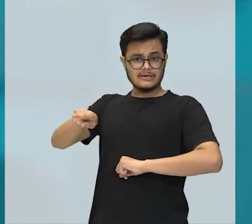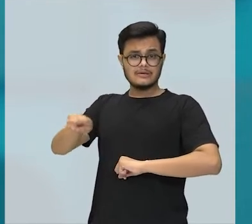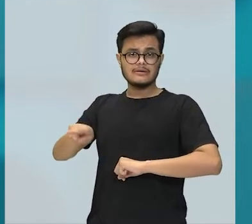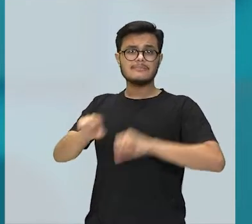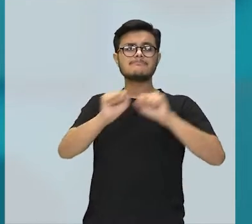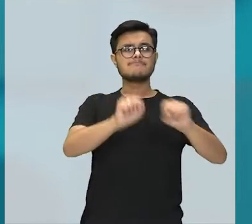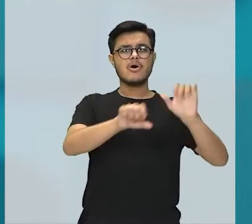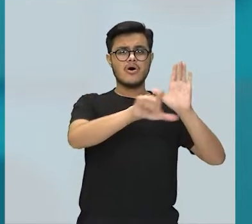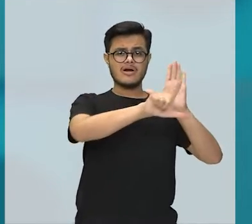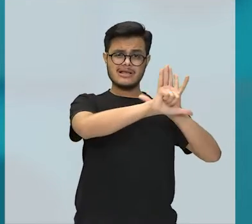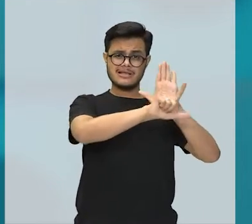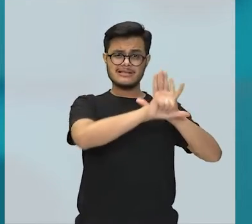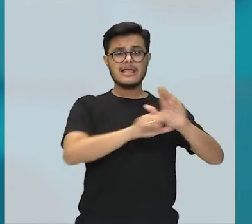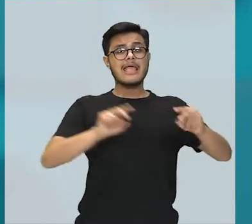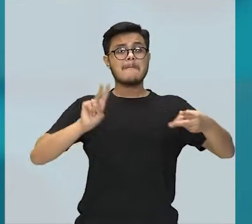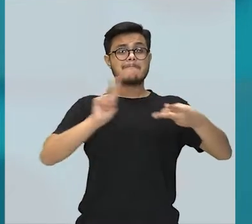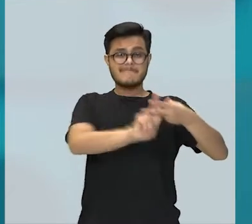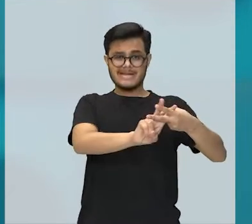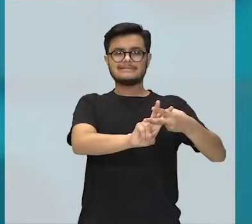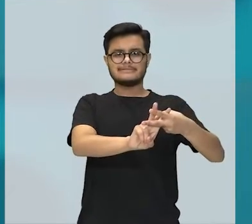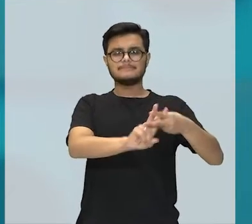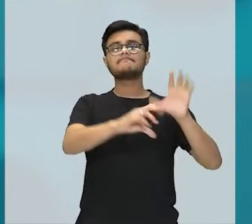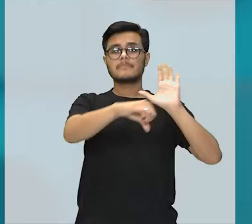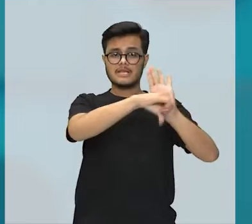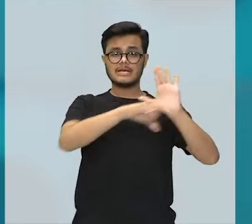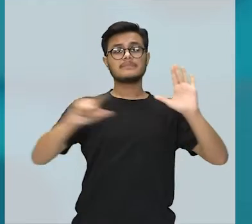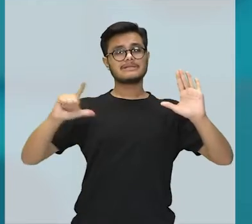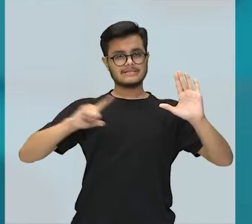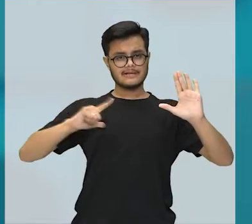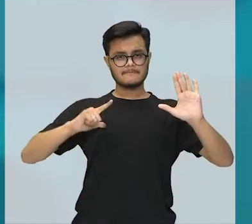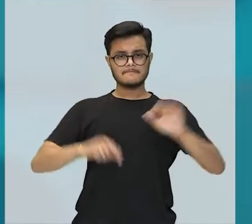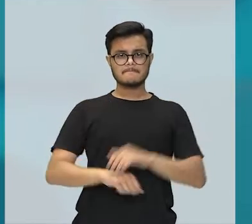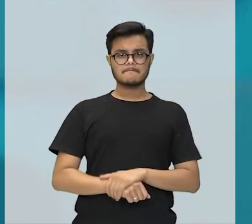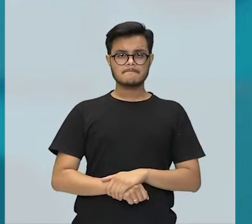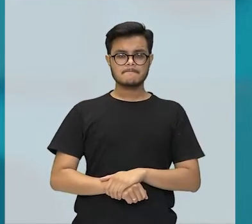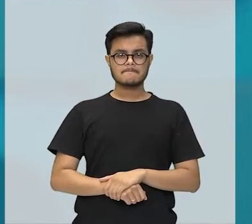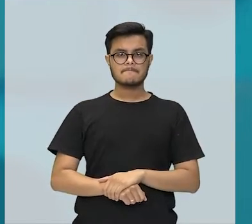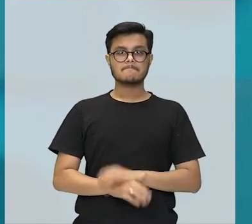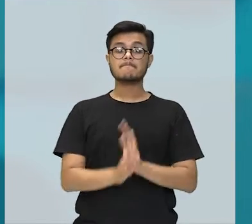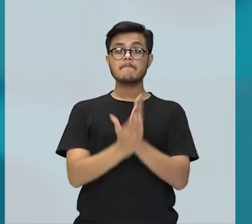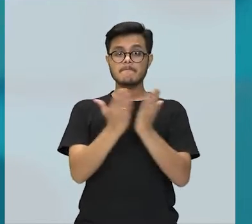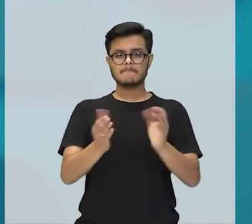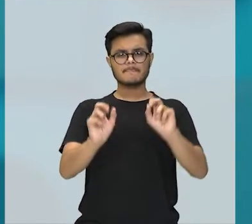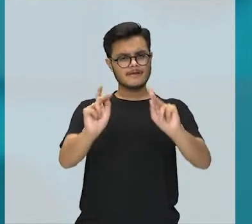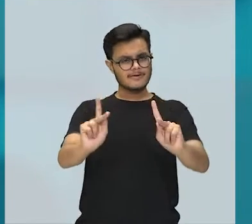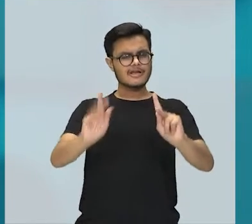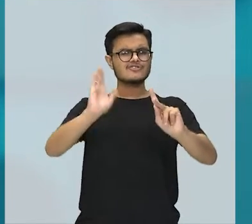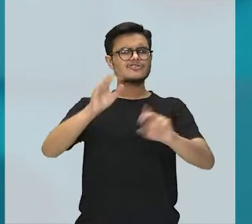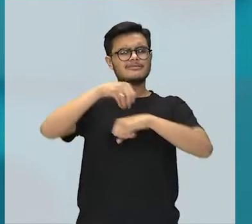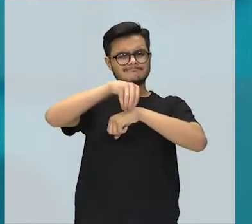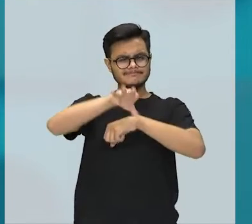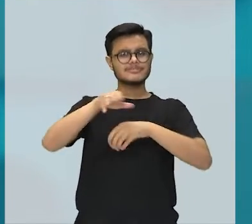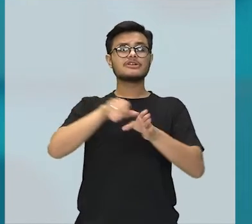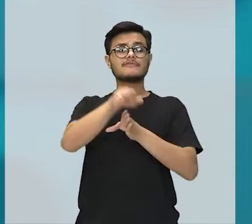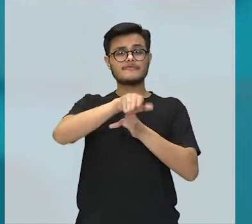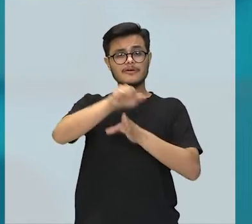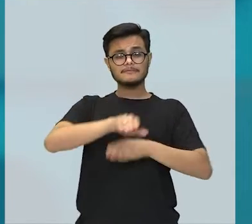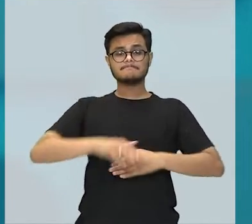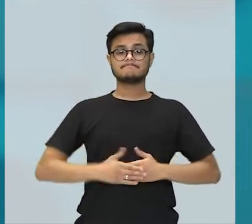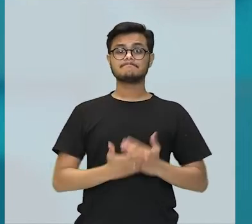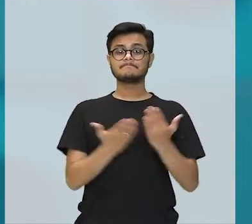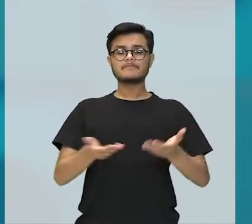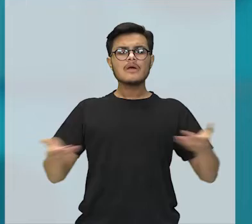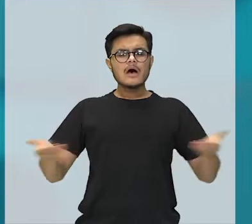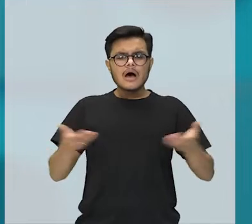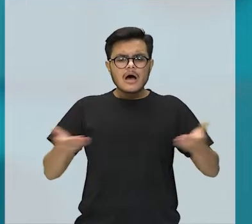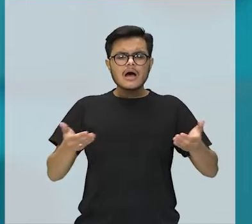pode ser preso, né? É crime, certo? Bom, já que eu já dei essas primeiras informações para vocês, agora eu vou